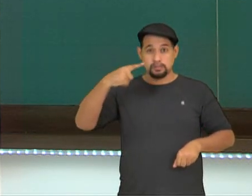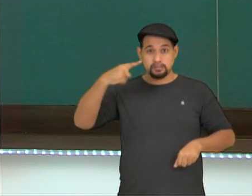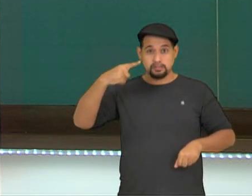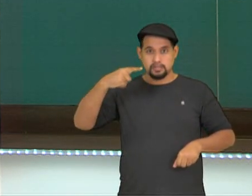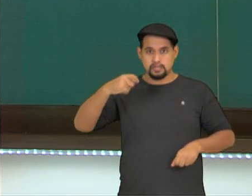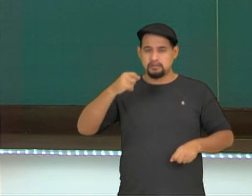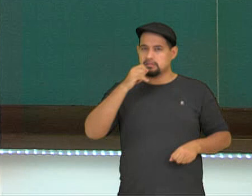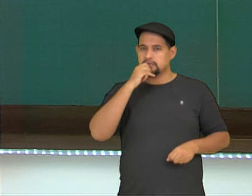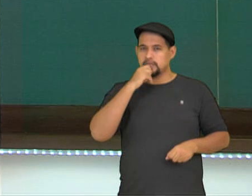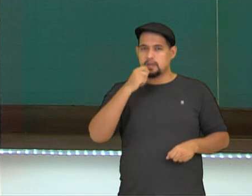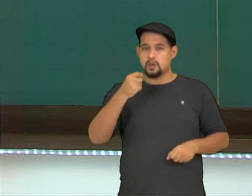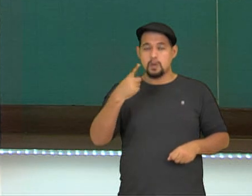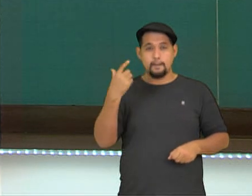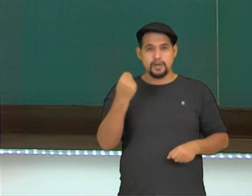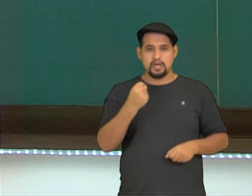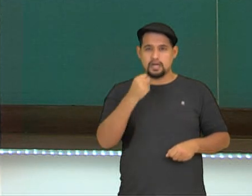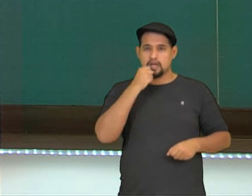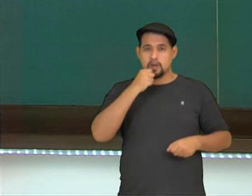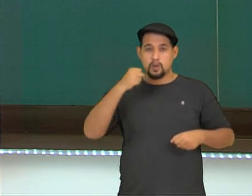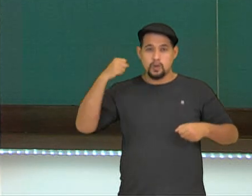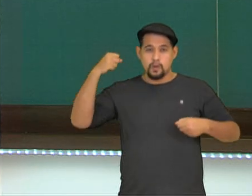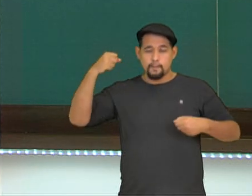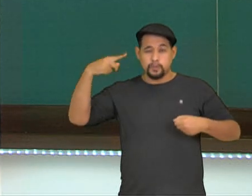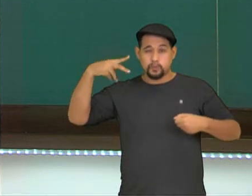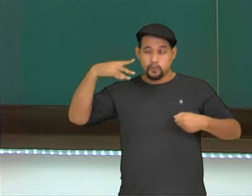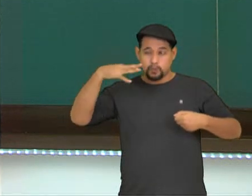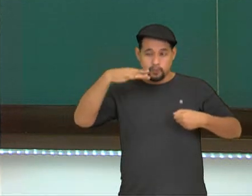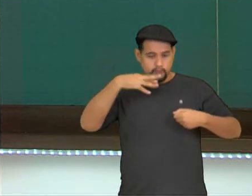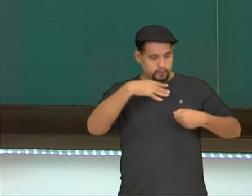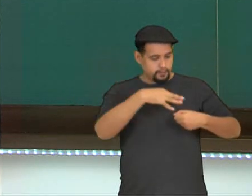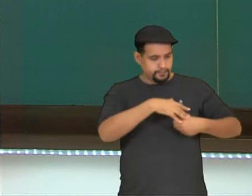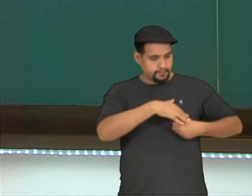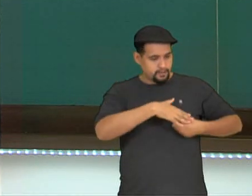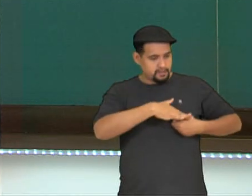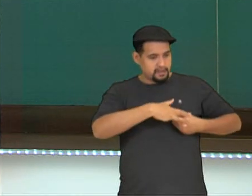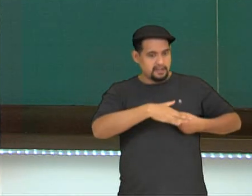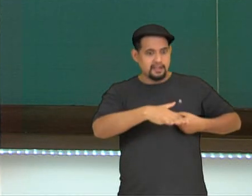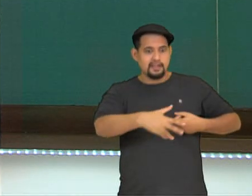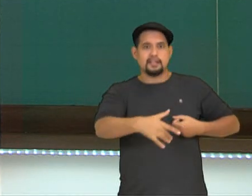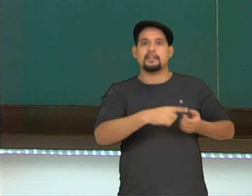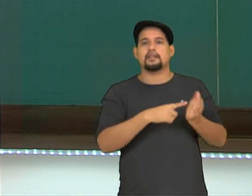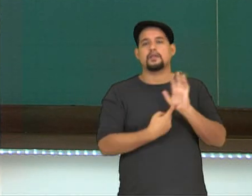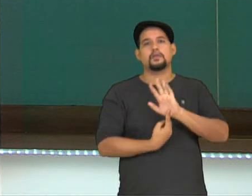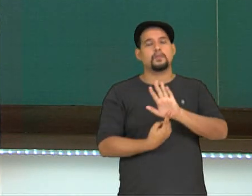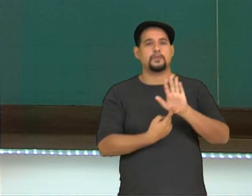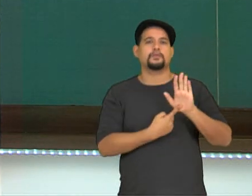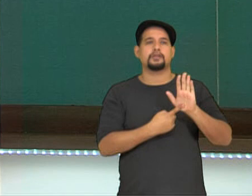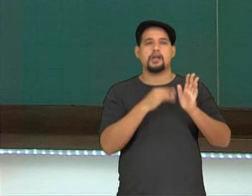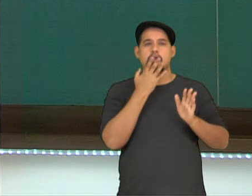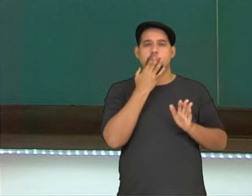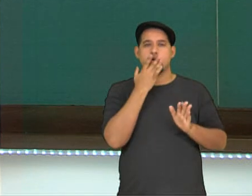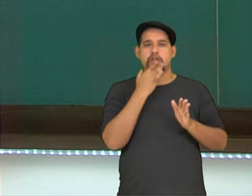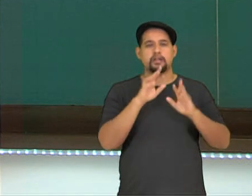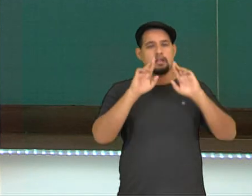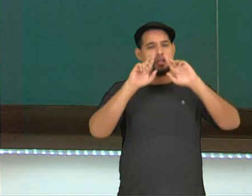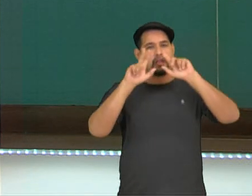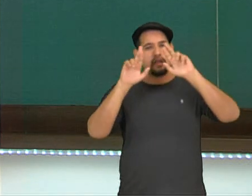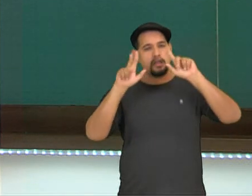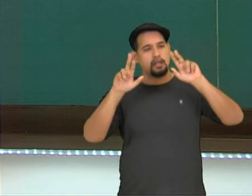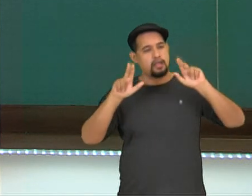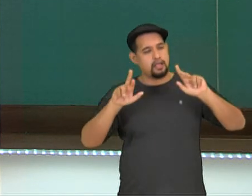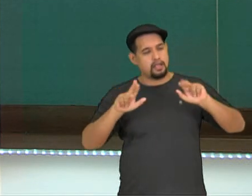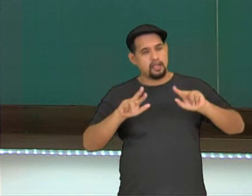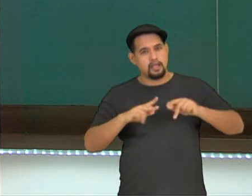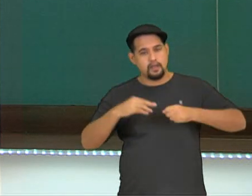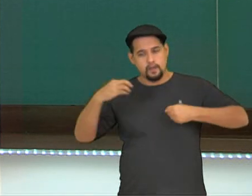uma forma neutra branca, quando ela chega no objeto, ela reflete, ela tem uma divisão do seu espectro. Nessa divisão do espectro, algum